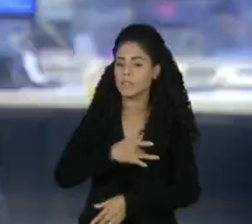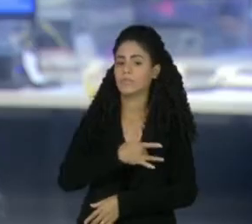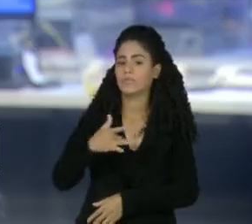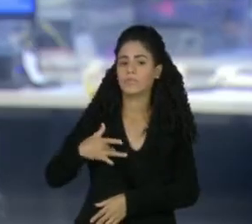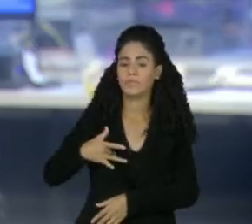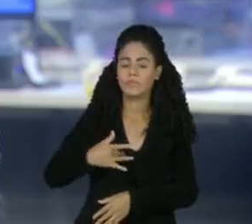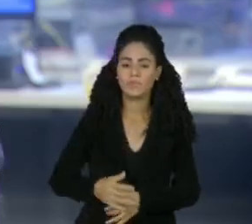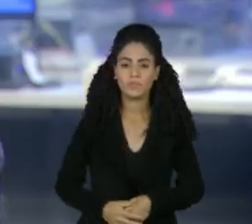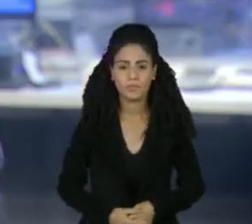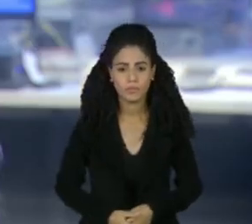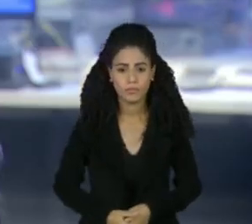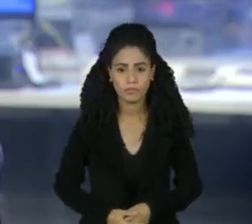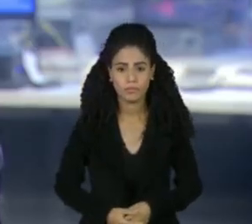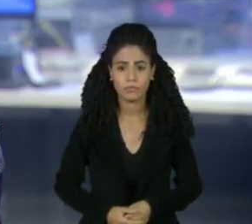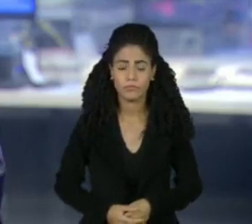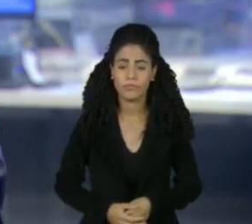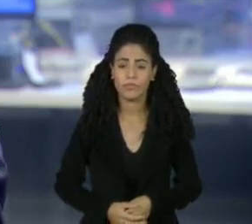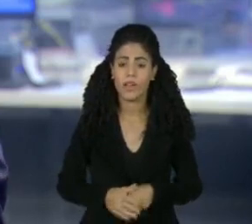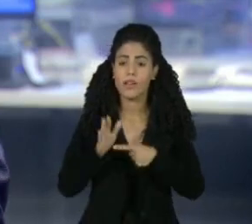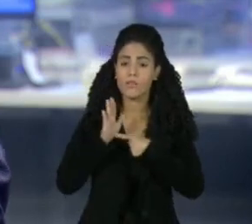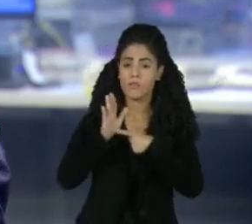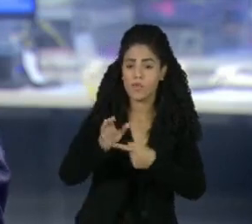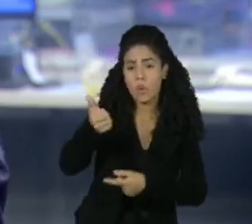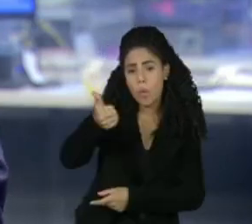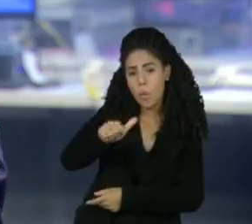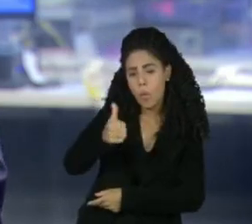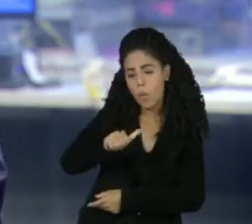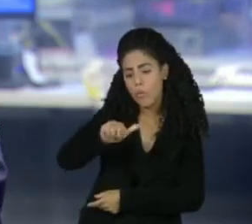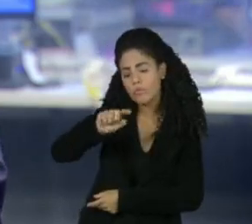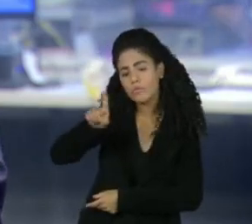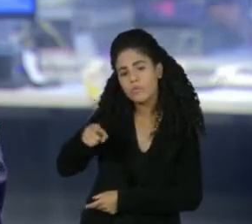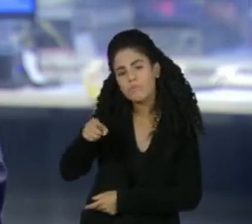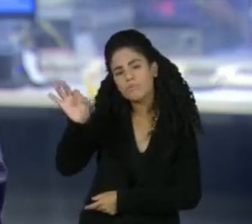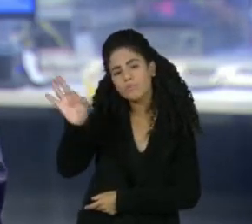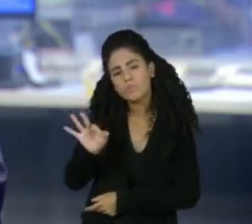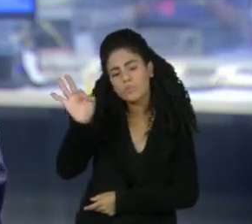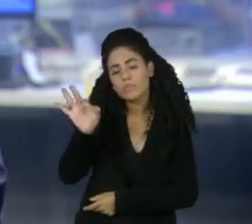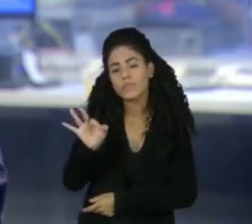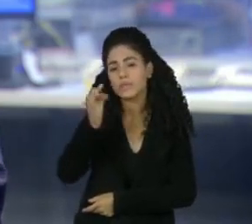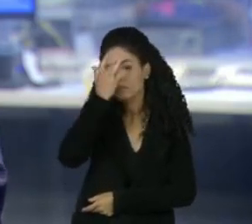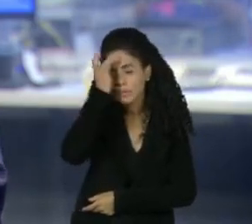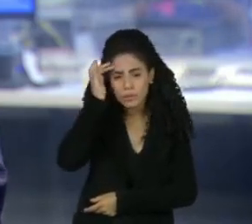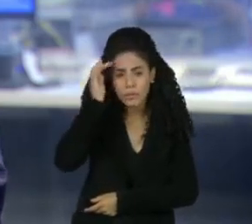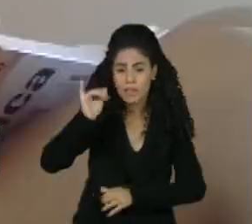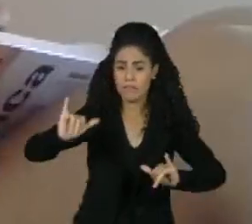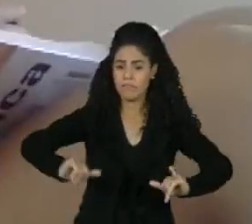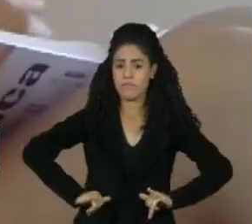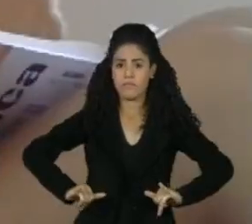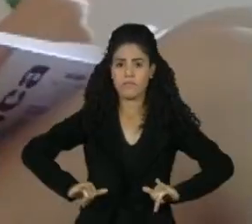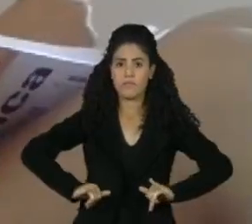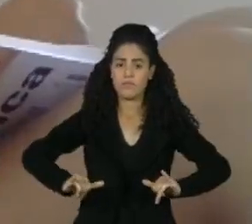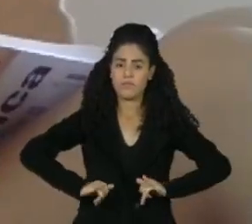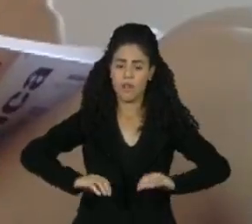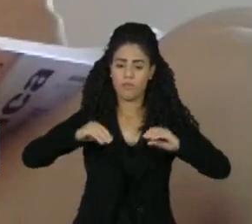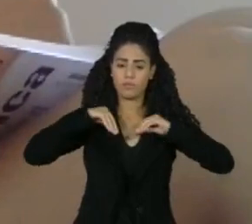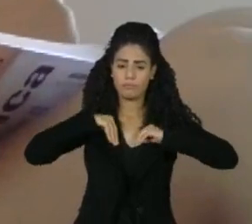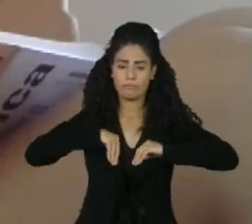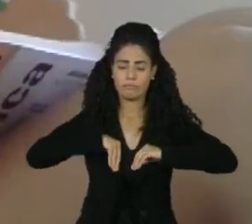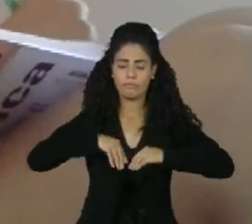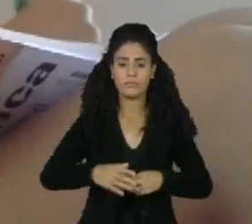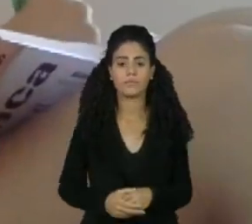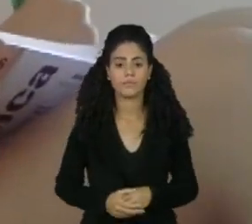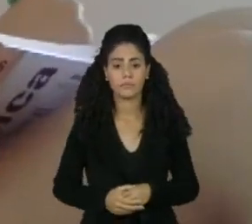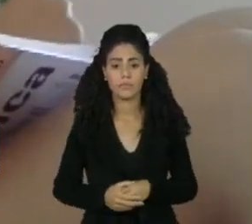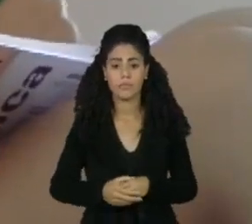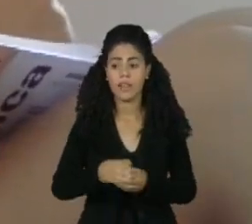Saúde. Segundo o levantamento, 11% da população brasileira enfrenta esse problema. Foi durante o curso